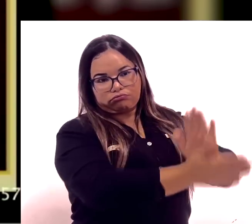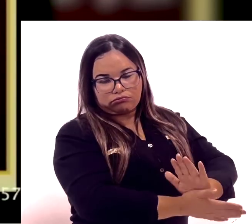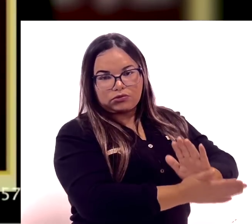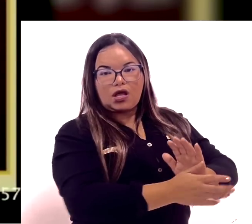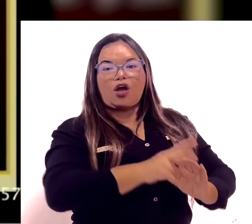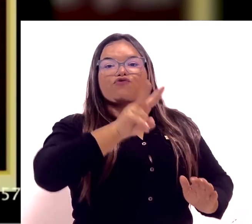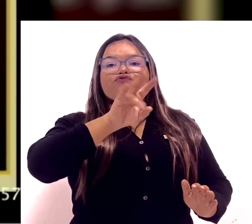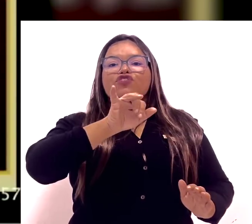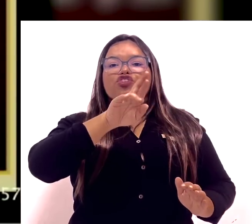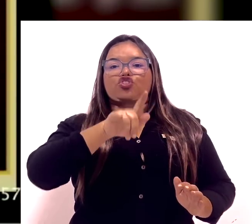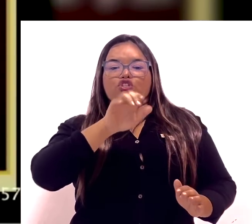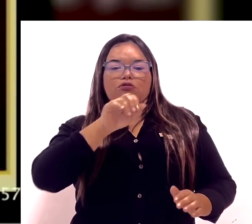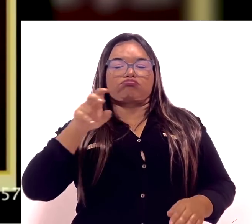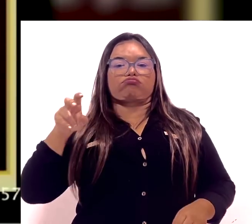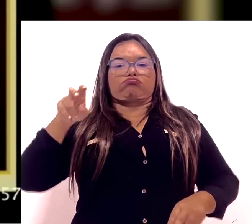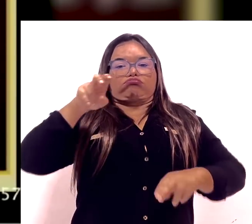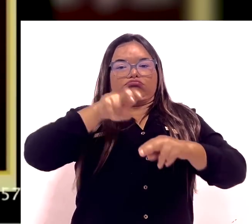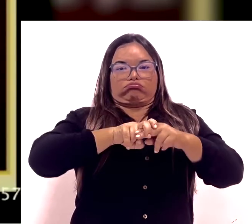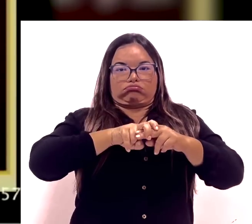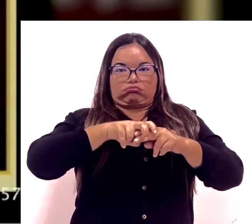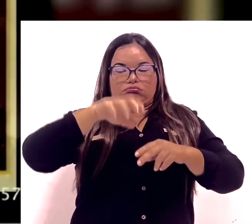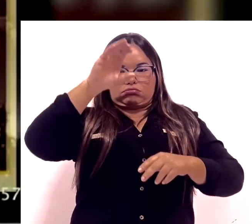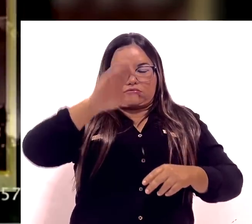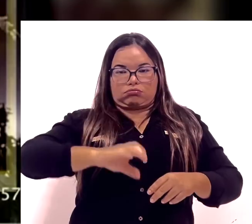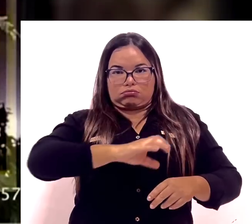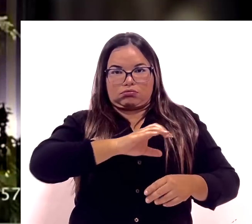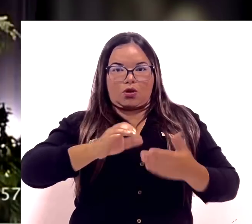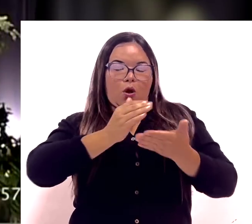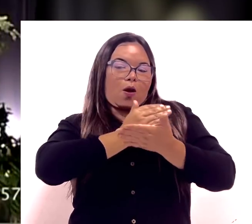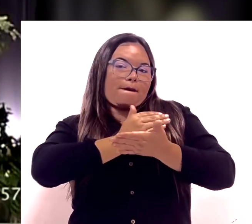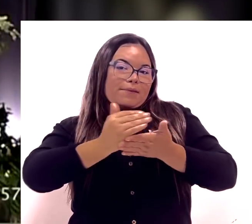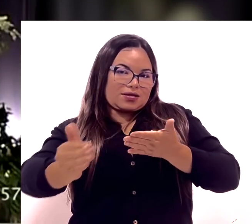papal. Assim, o domínio de Roma começa.